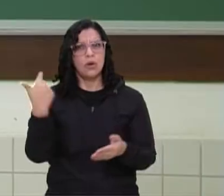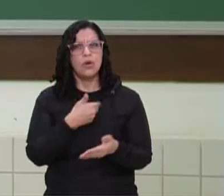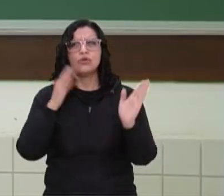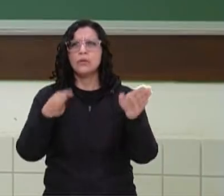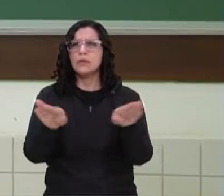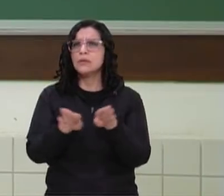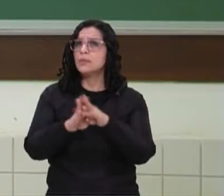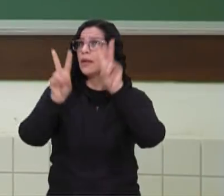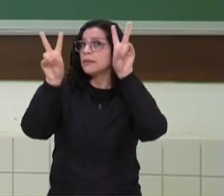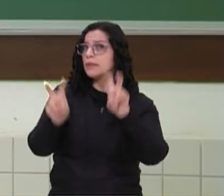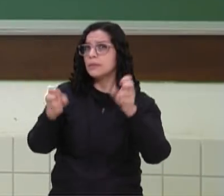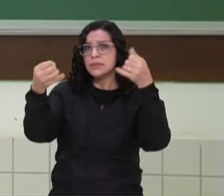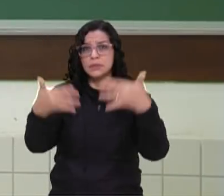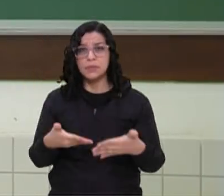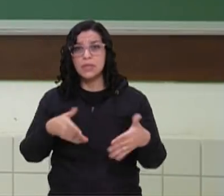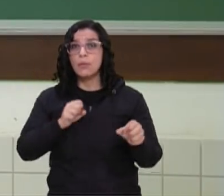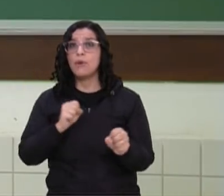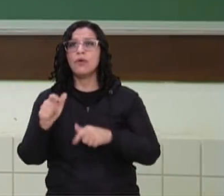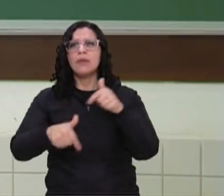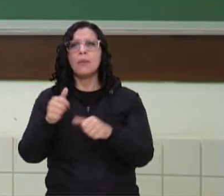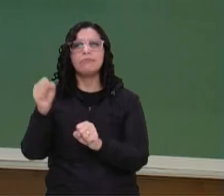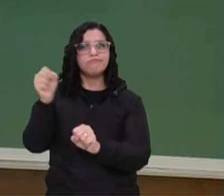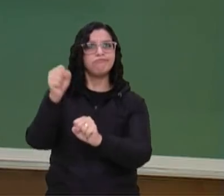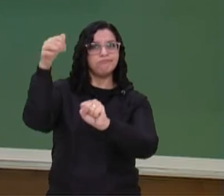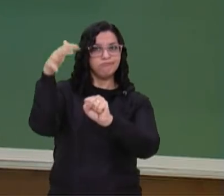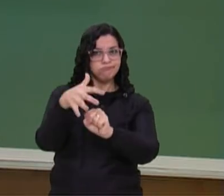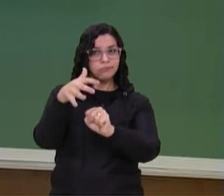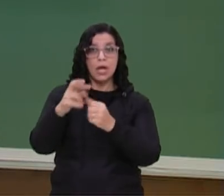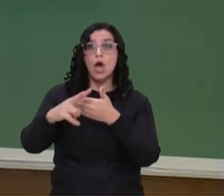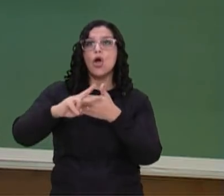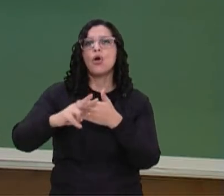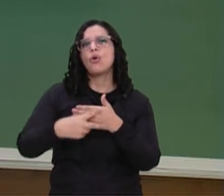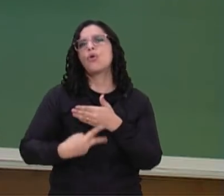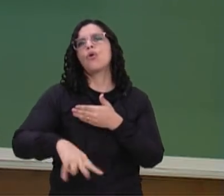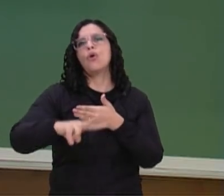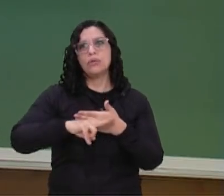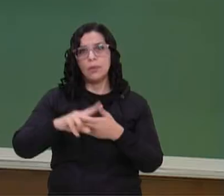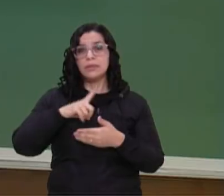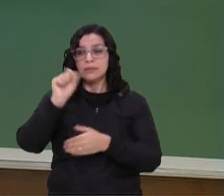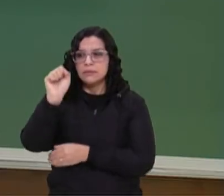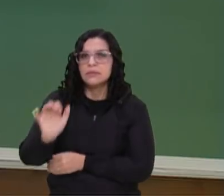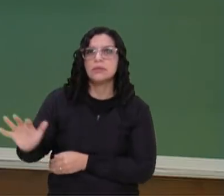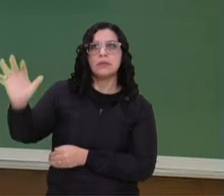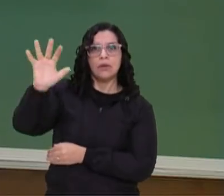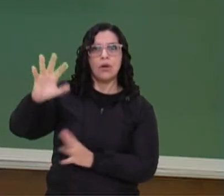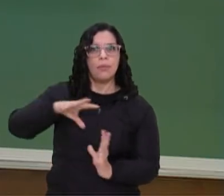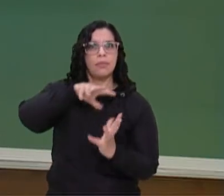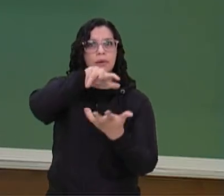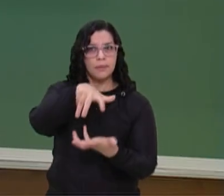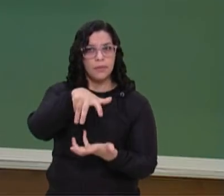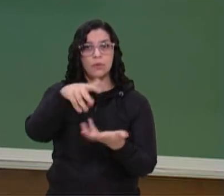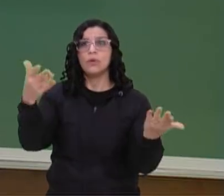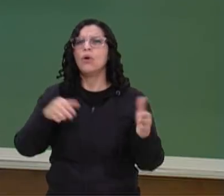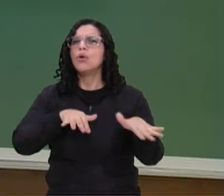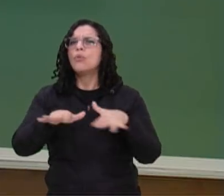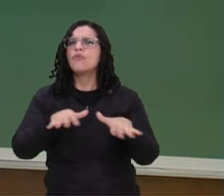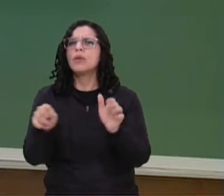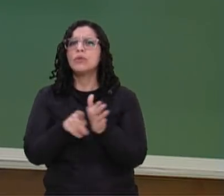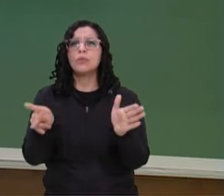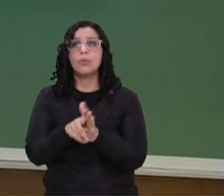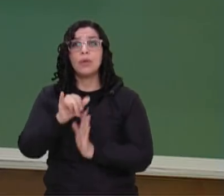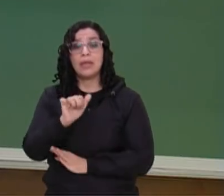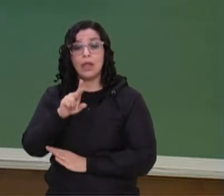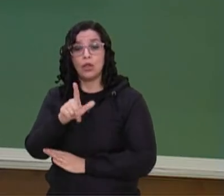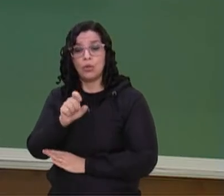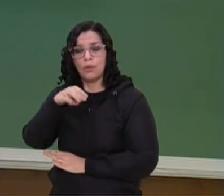está abordando basicamente o movimento iluminista, as suas consequências para a Europa e para o mundo. E esse movimento iluminista é